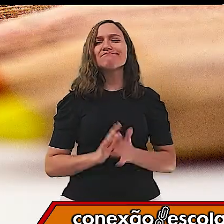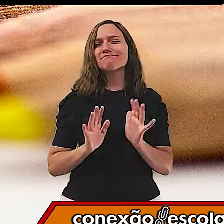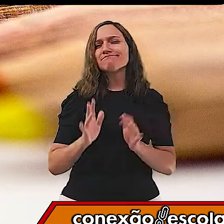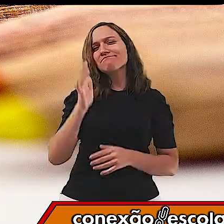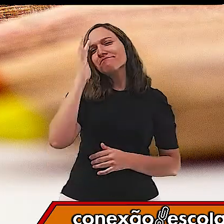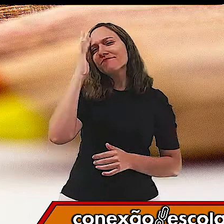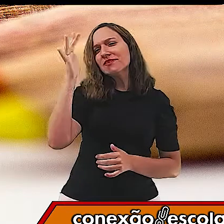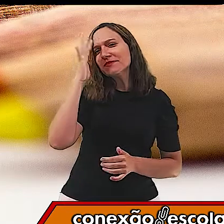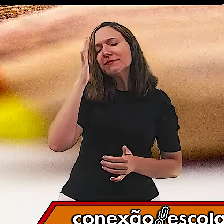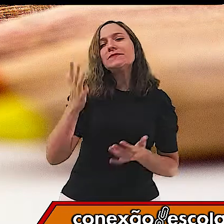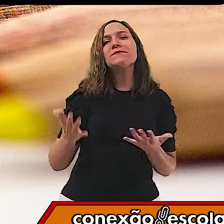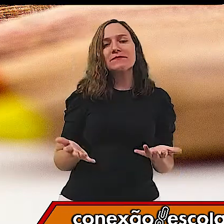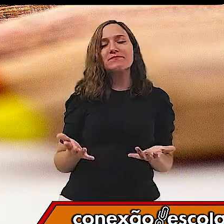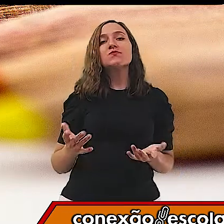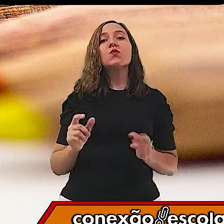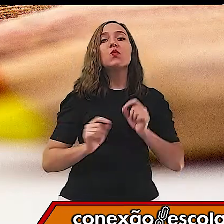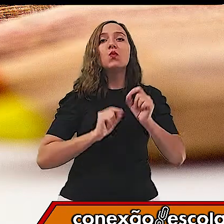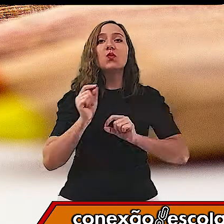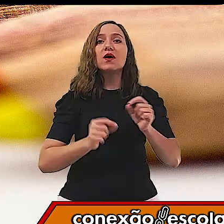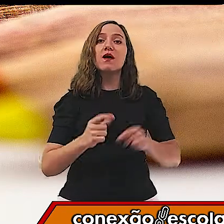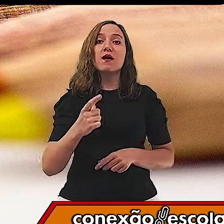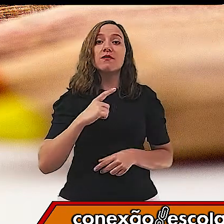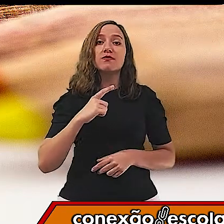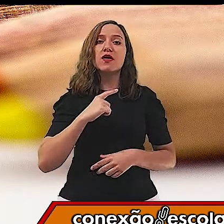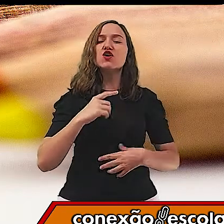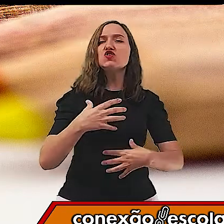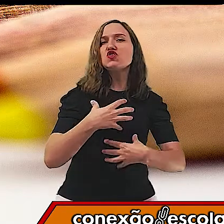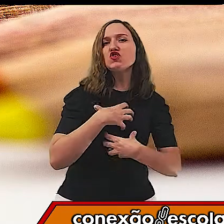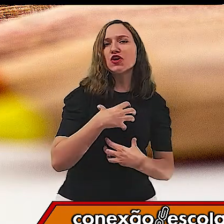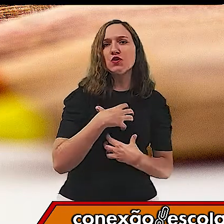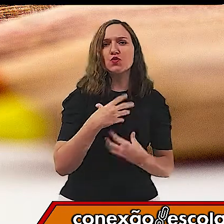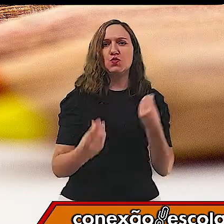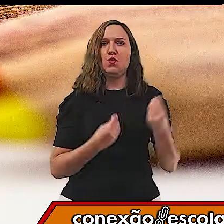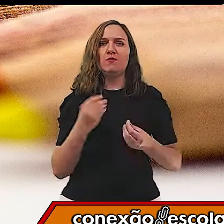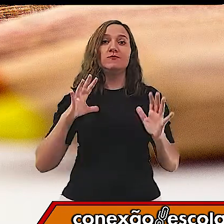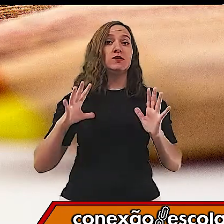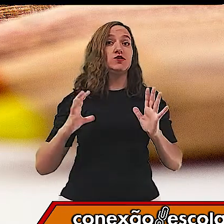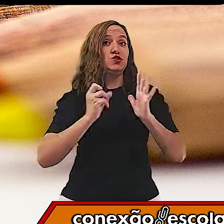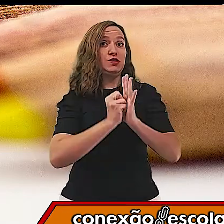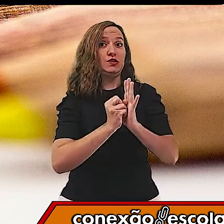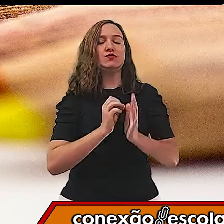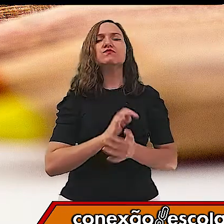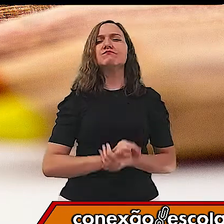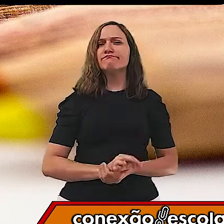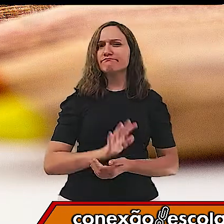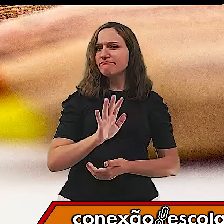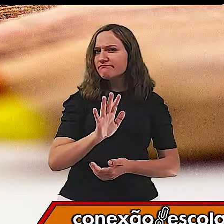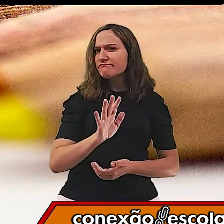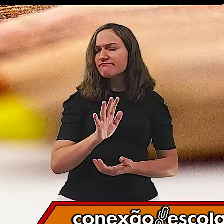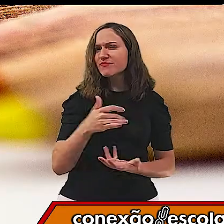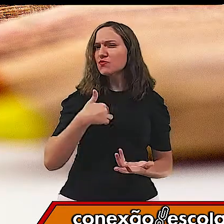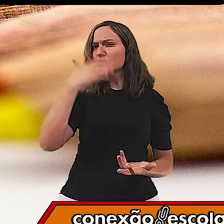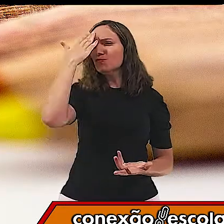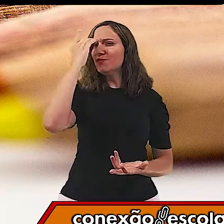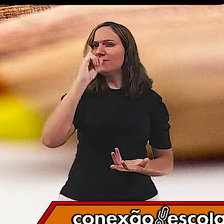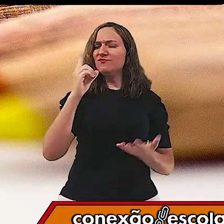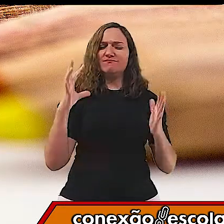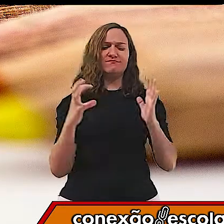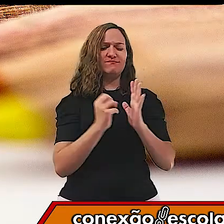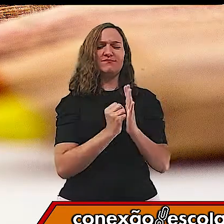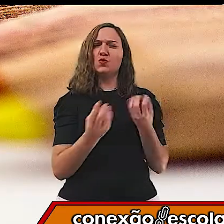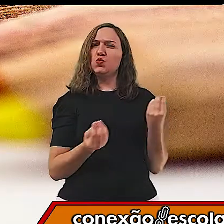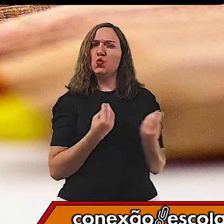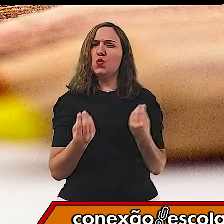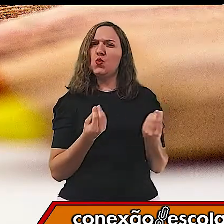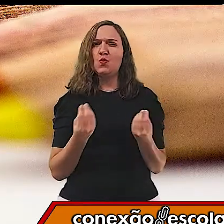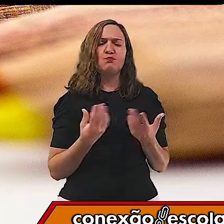Pensando nisso, nós temos formas de registros. Tia Isabela, não estou entendendo nada.